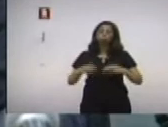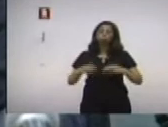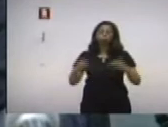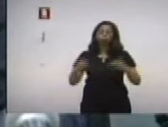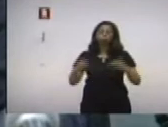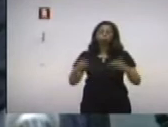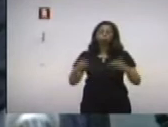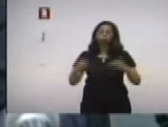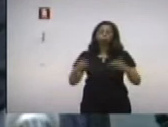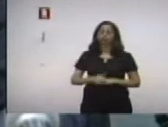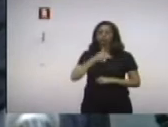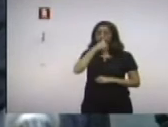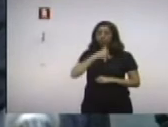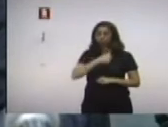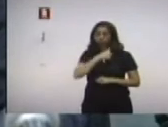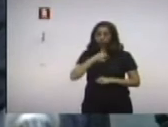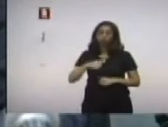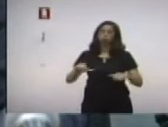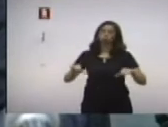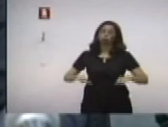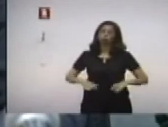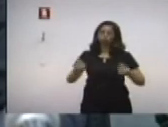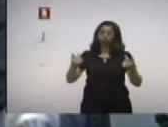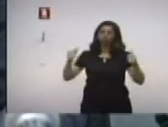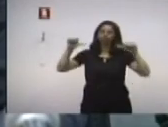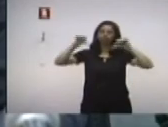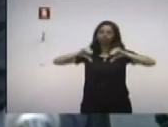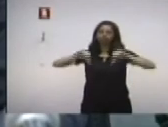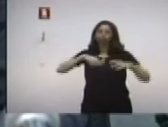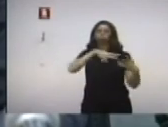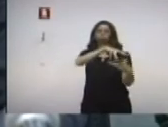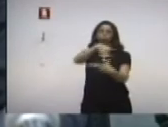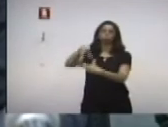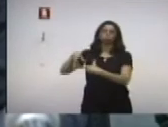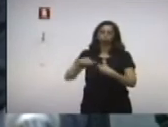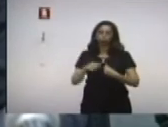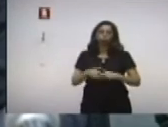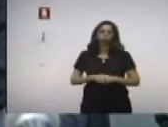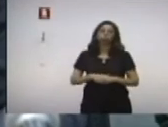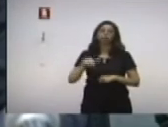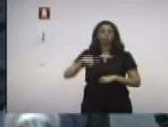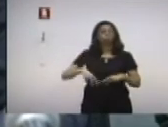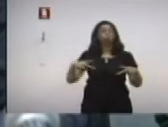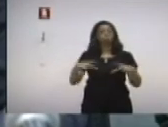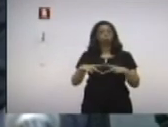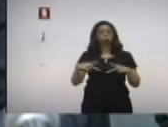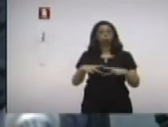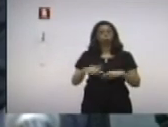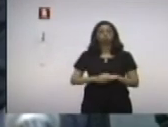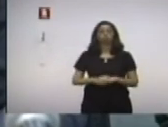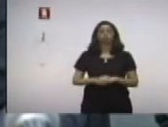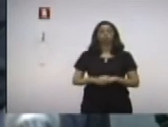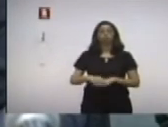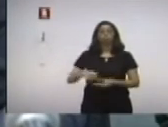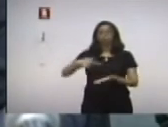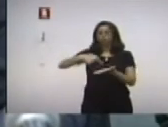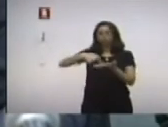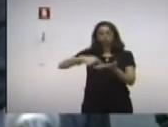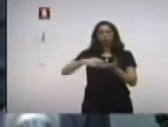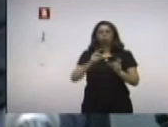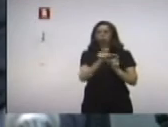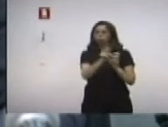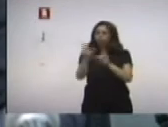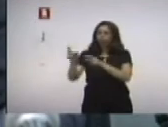a crise da economia mundial e Paulínia é uma das cidades portadoras